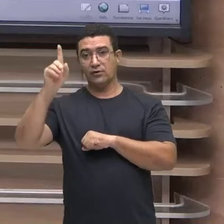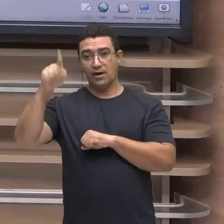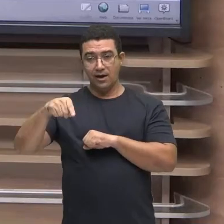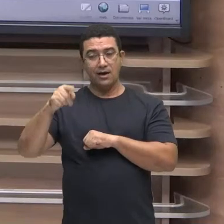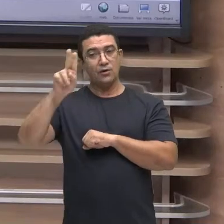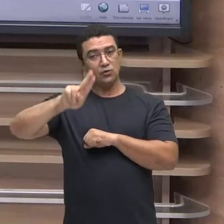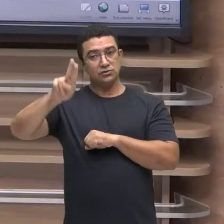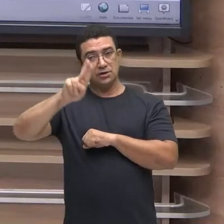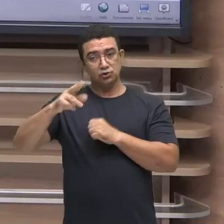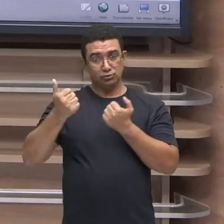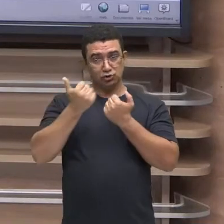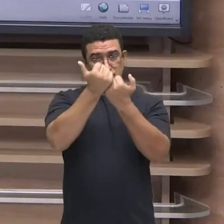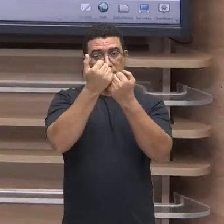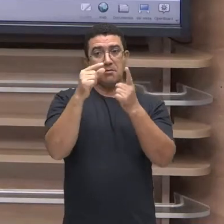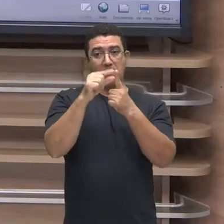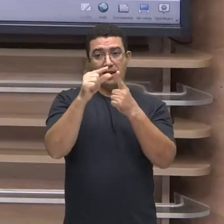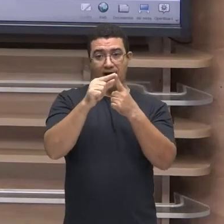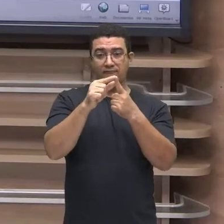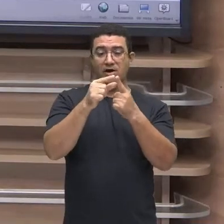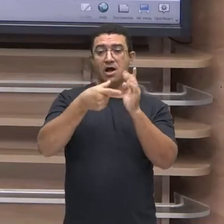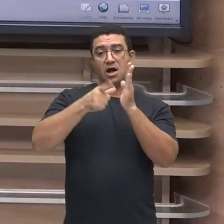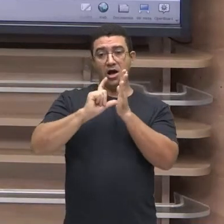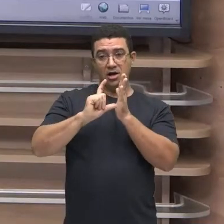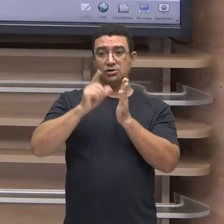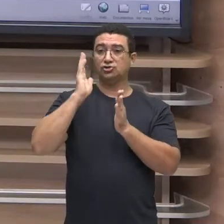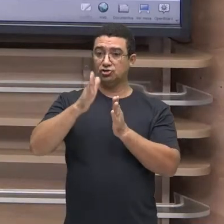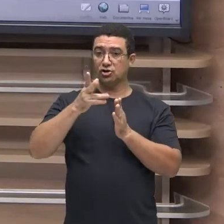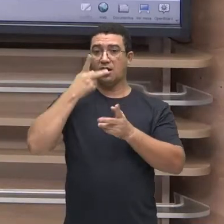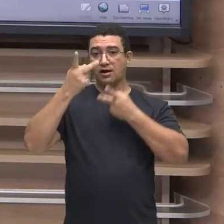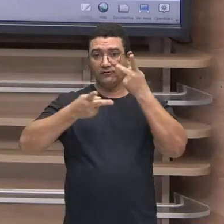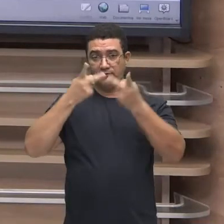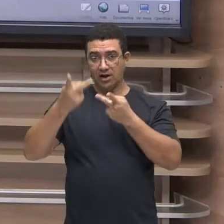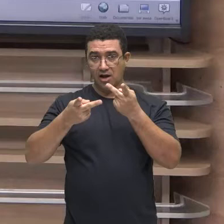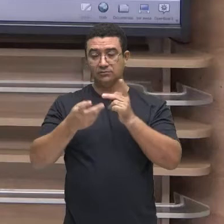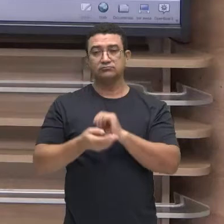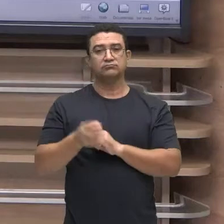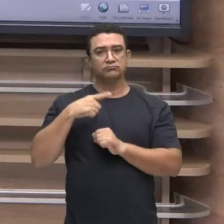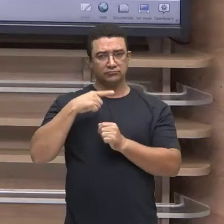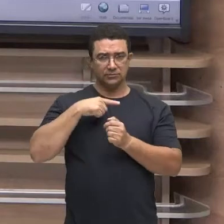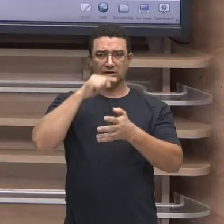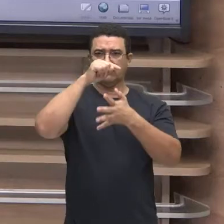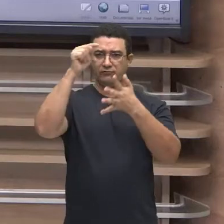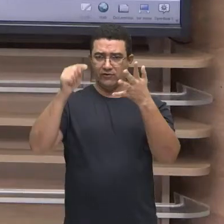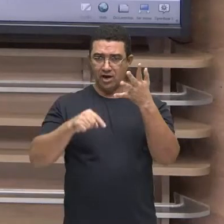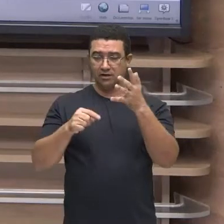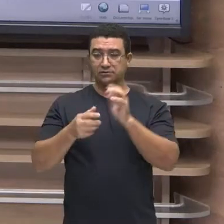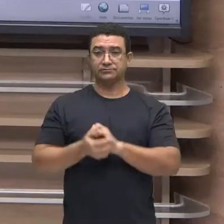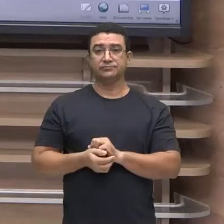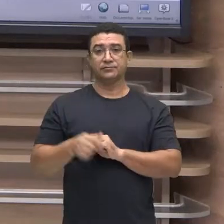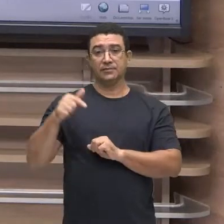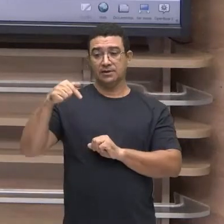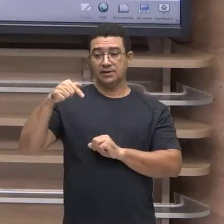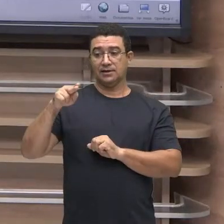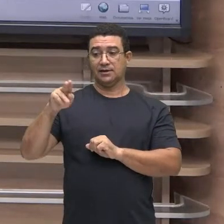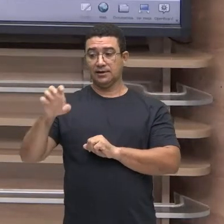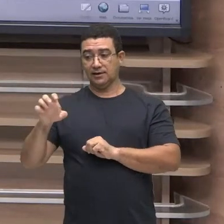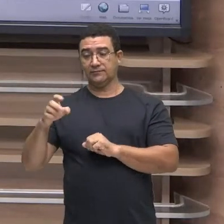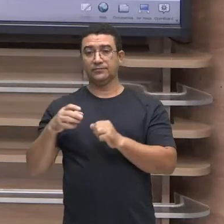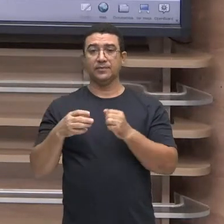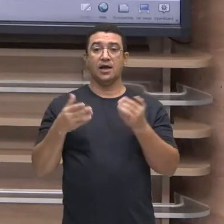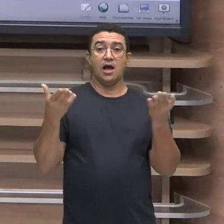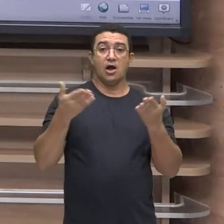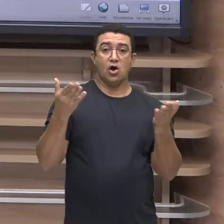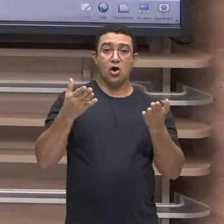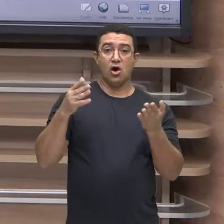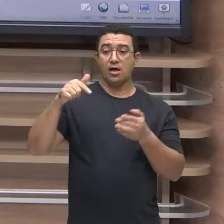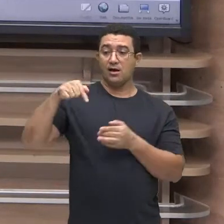foi mencionado. Então, nós temos vários pronomes relativos, começando pelo que. Toda vez, professora, que o que